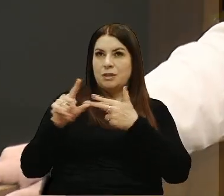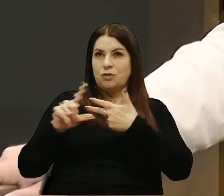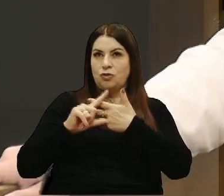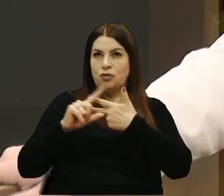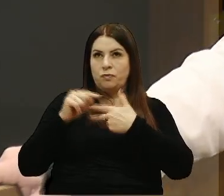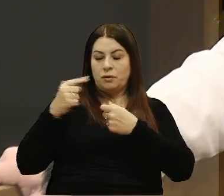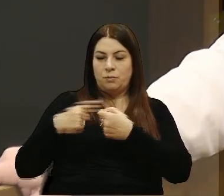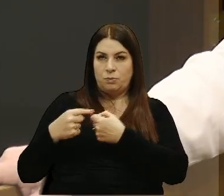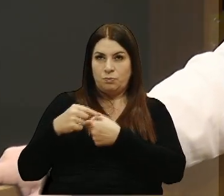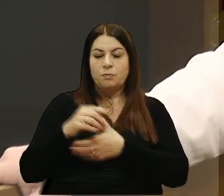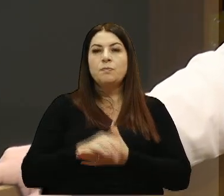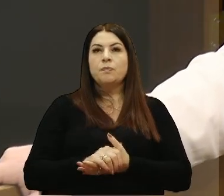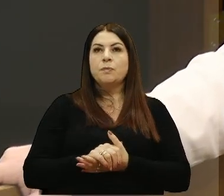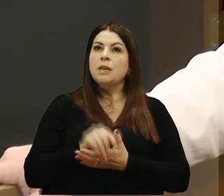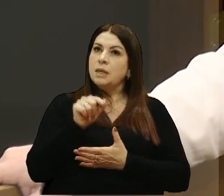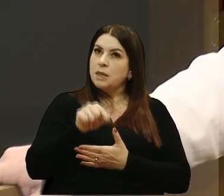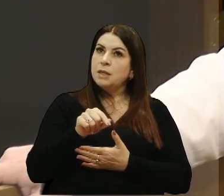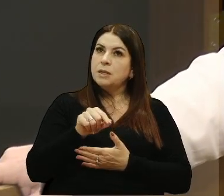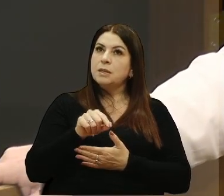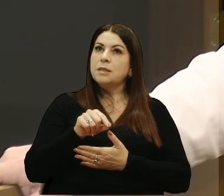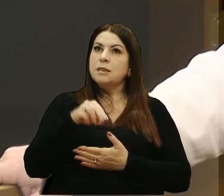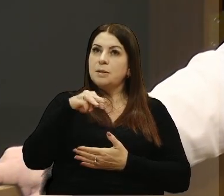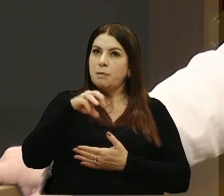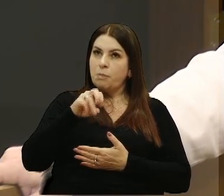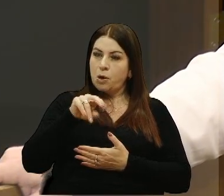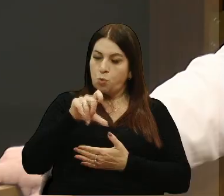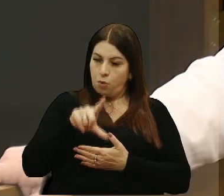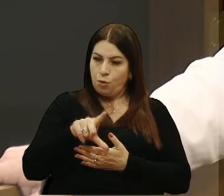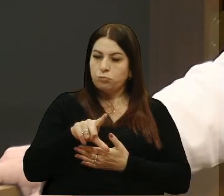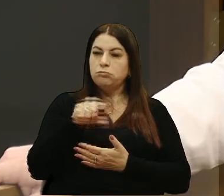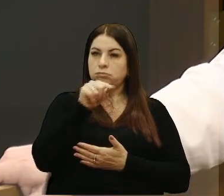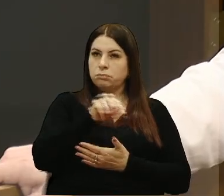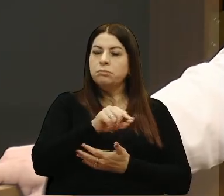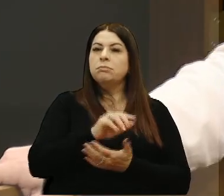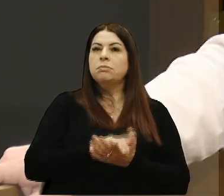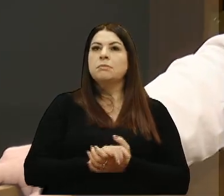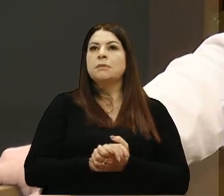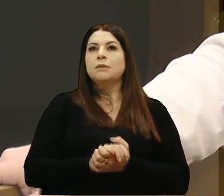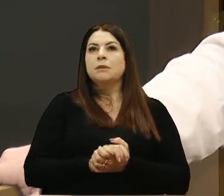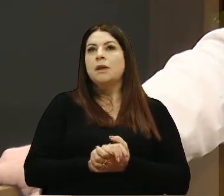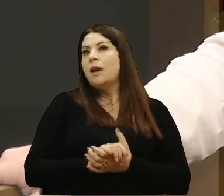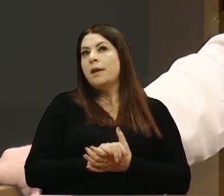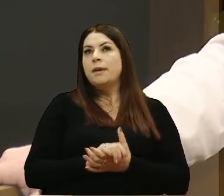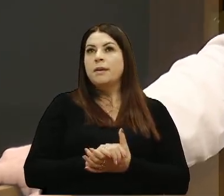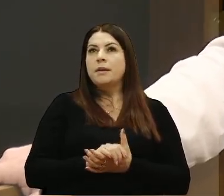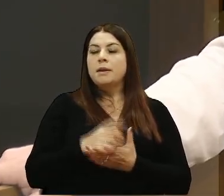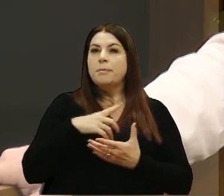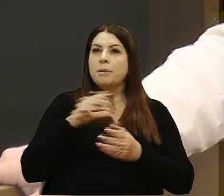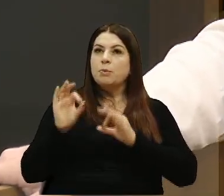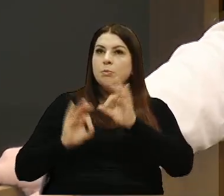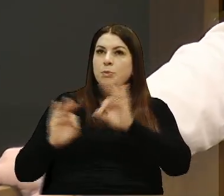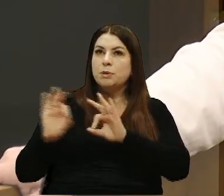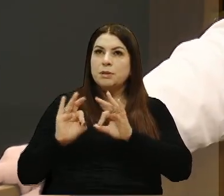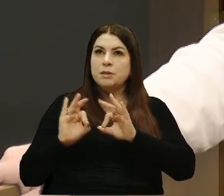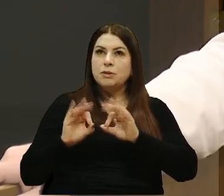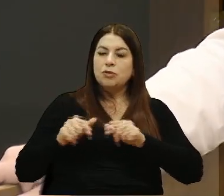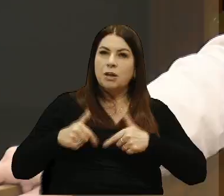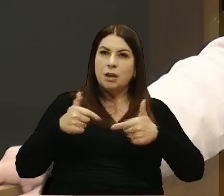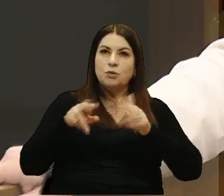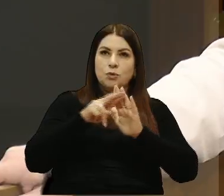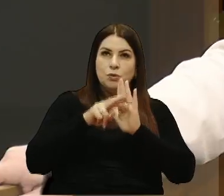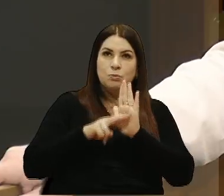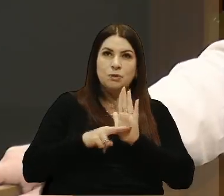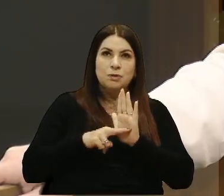ao município. E esse manual de técnica legislativa é um manual para elaboração de atos normativos,